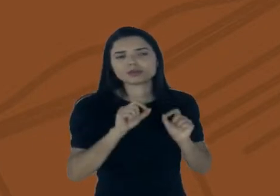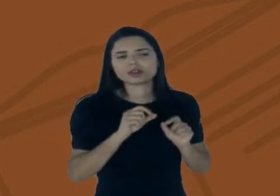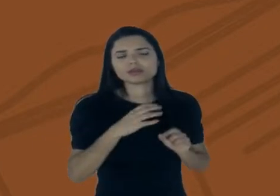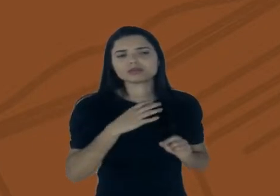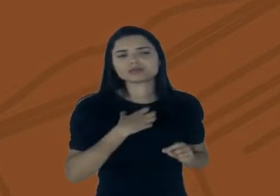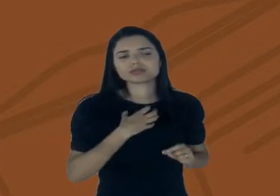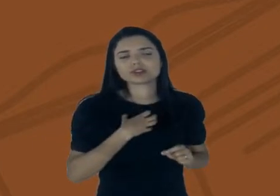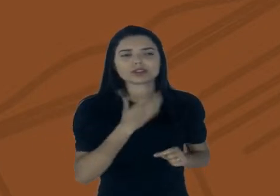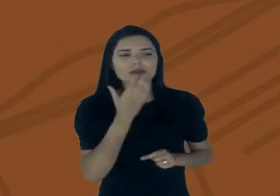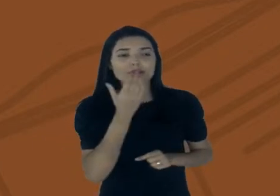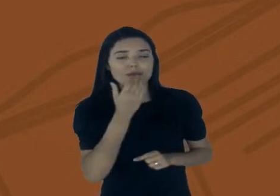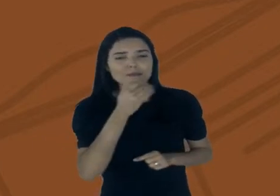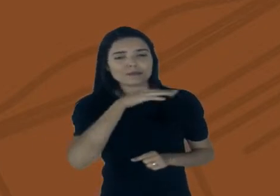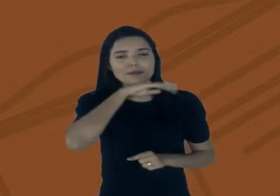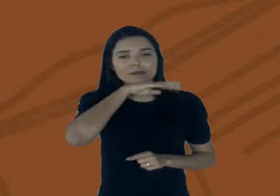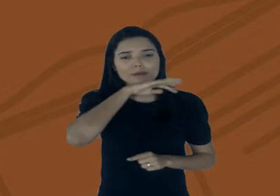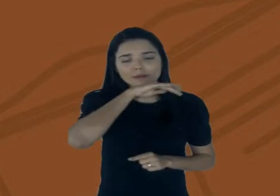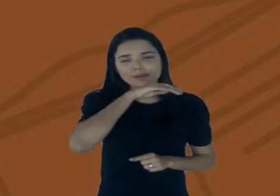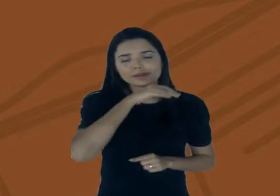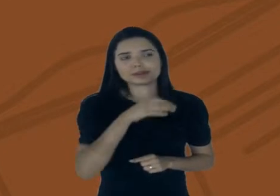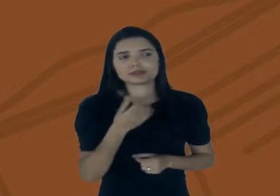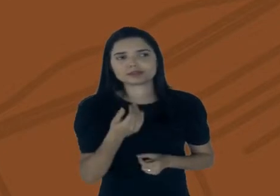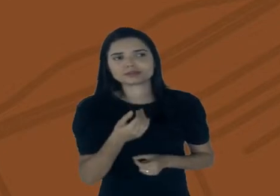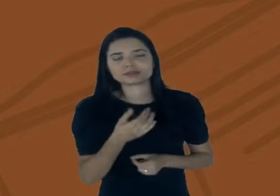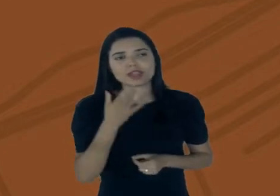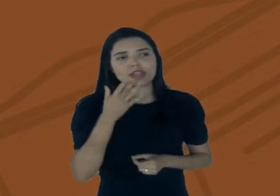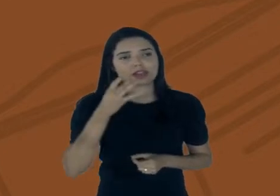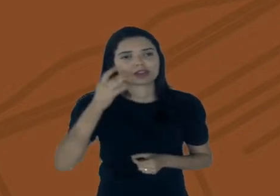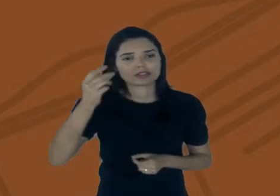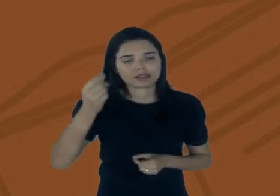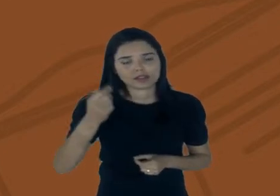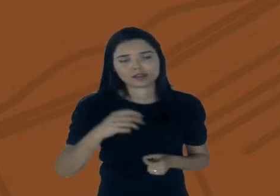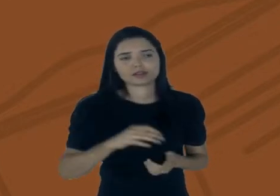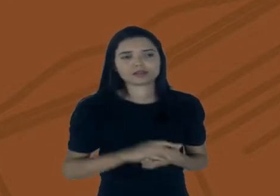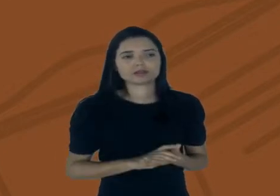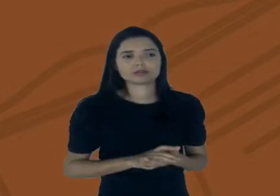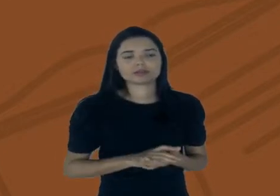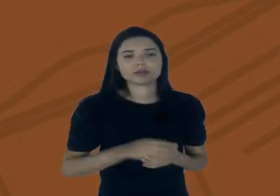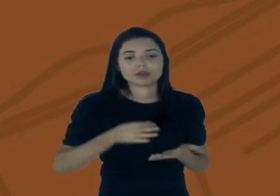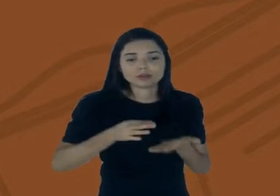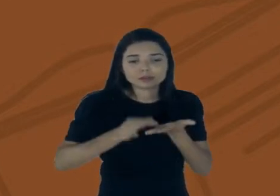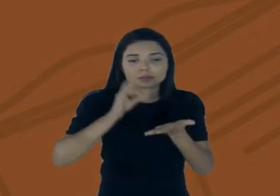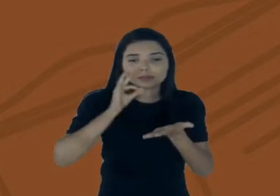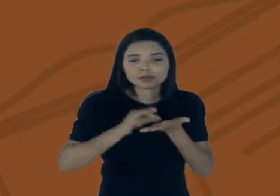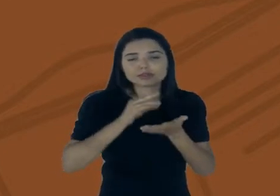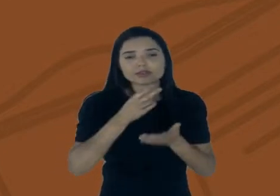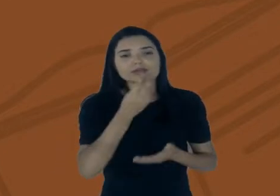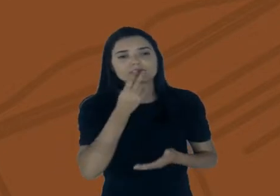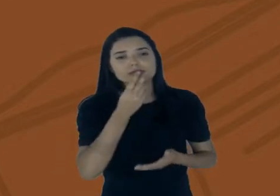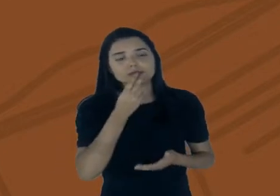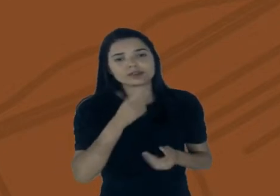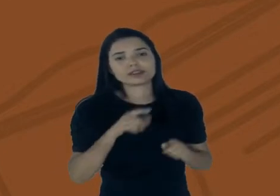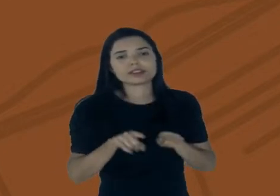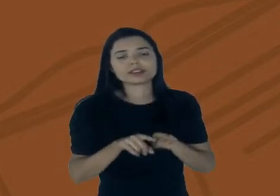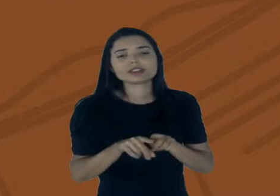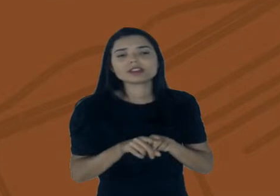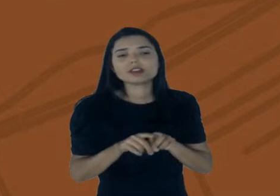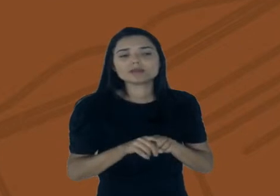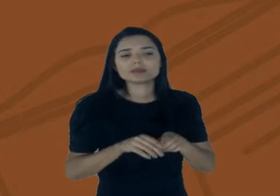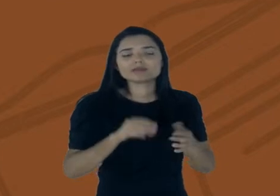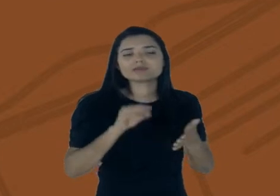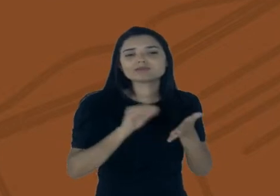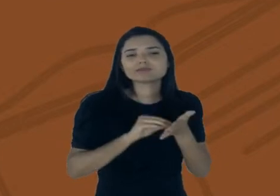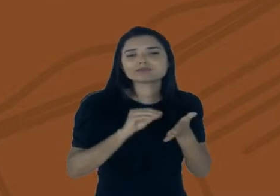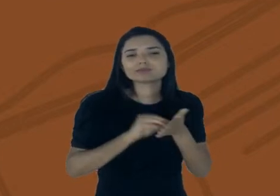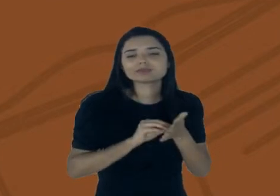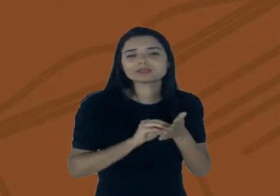má alimentação, incluindo o consumo elevado de sal, cafeína, tabagismo e também o sedentarismo, por exemplo.